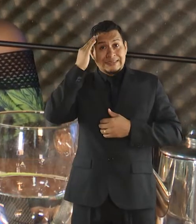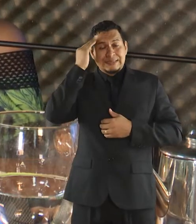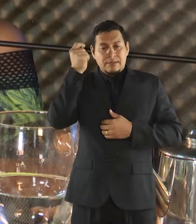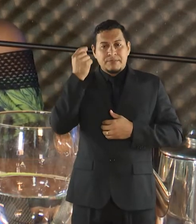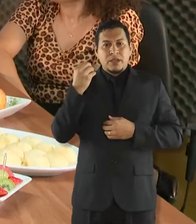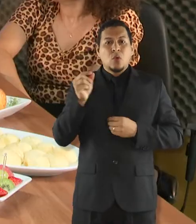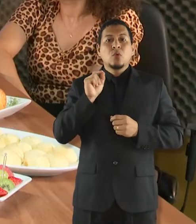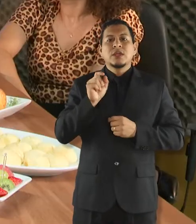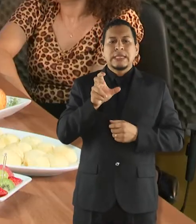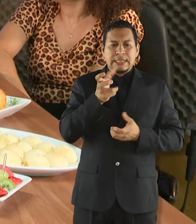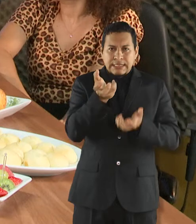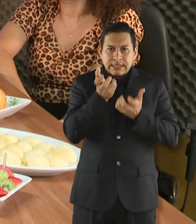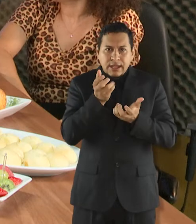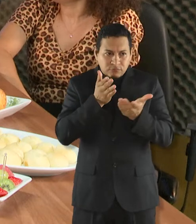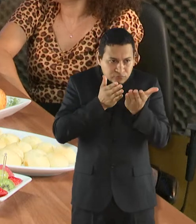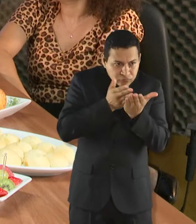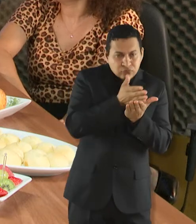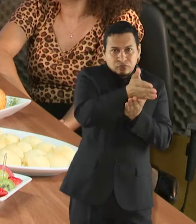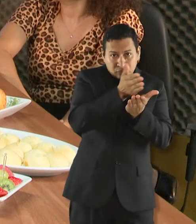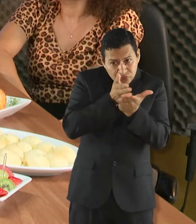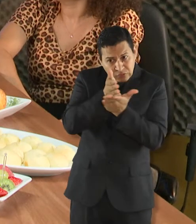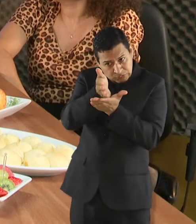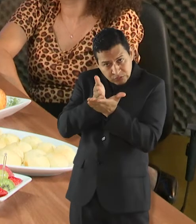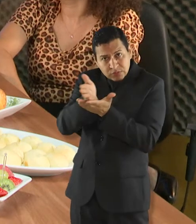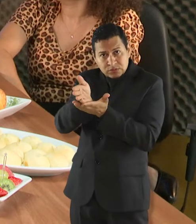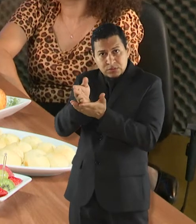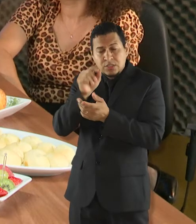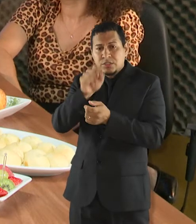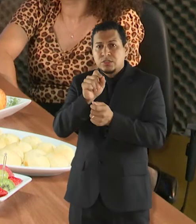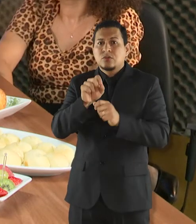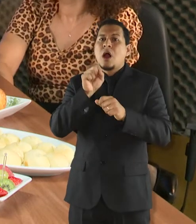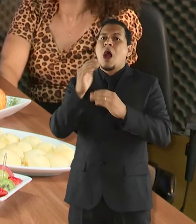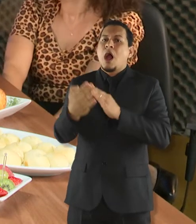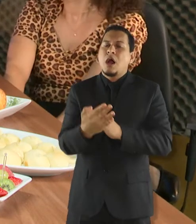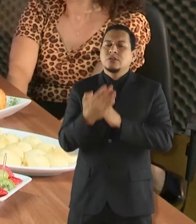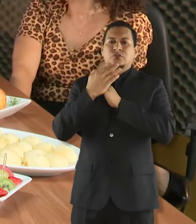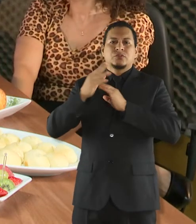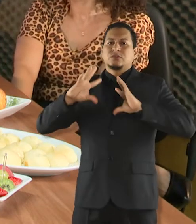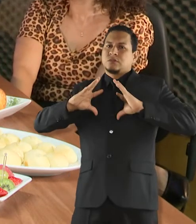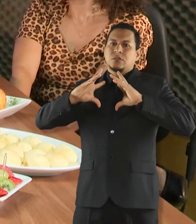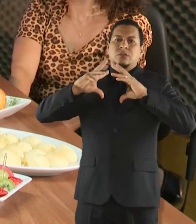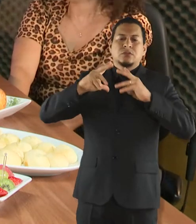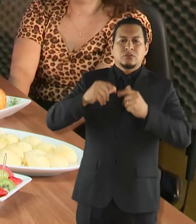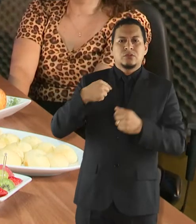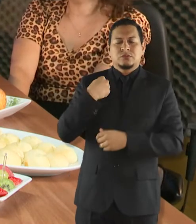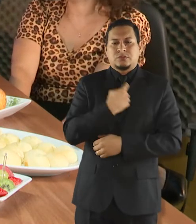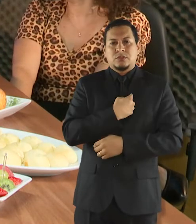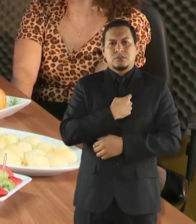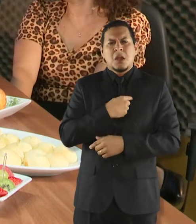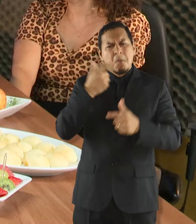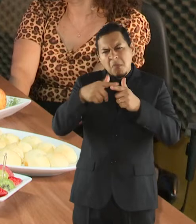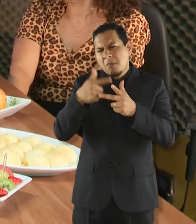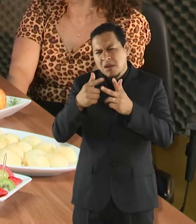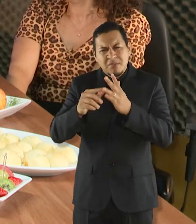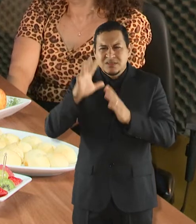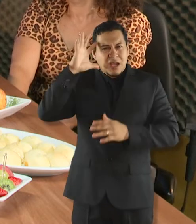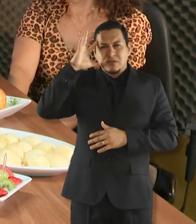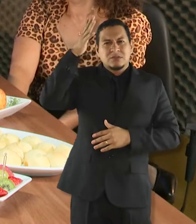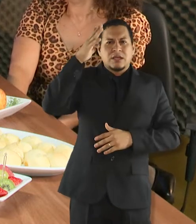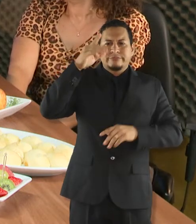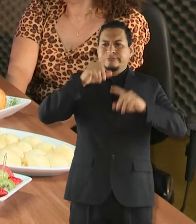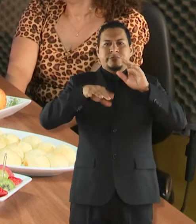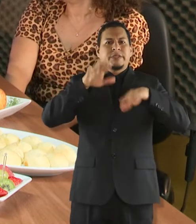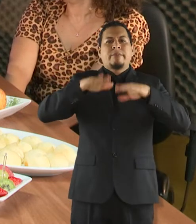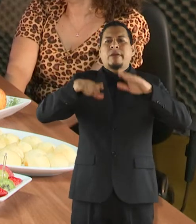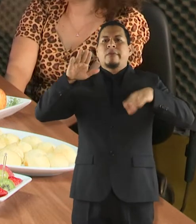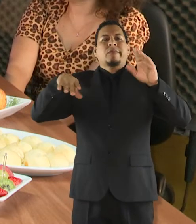de enfrentar a vida, entendeu? Exatamente. Te dá condições de enfrentar a vida. Problemas todos nós temos, Suelen, Todo entendeu? mundo, não Em tem- maior ou menor grau,